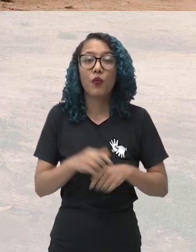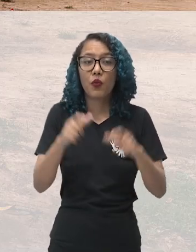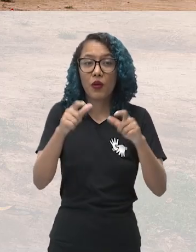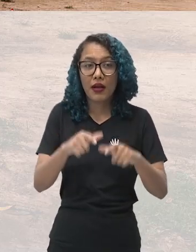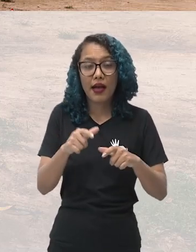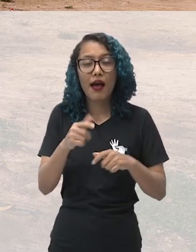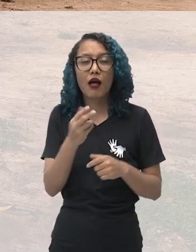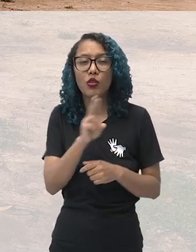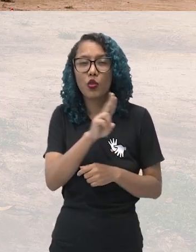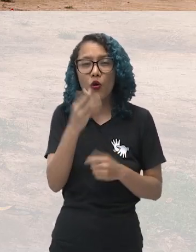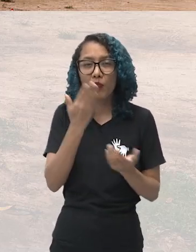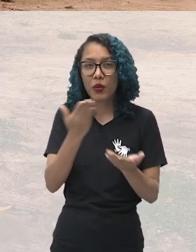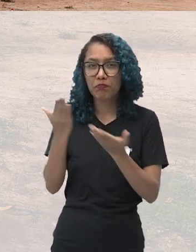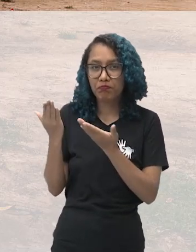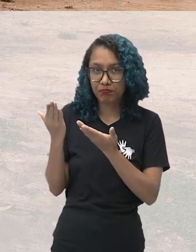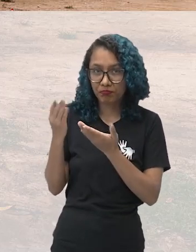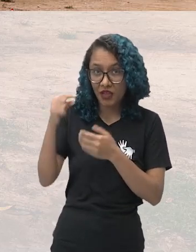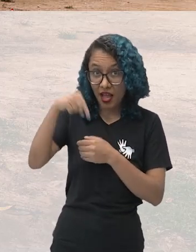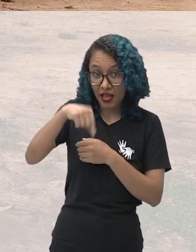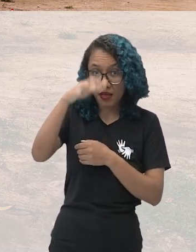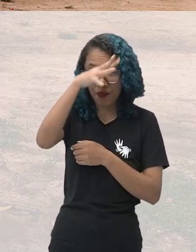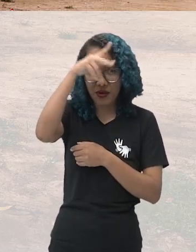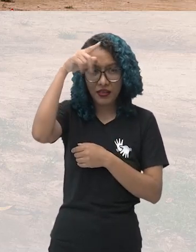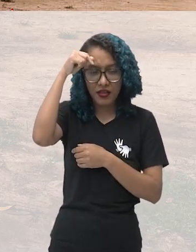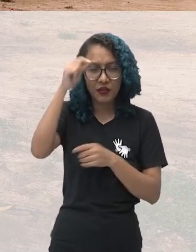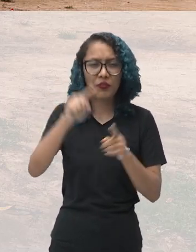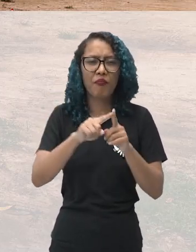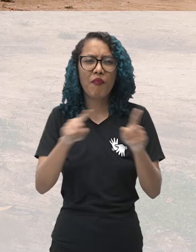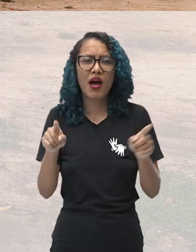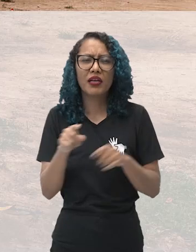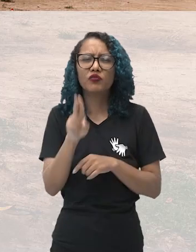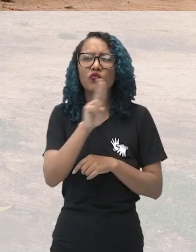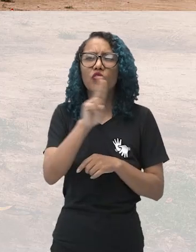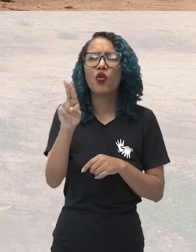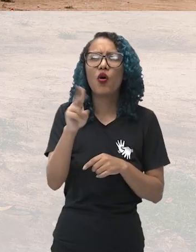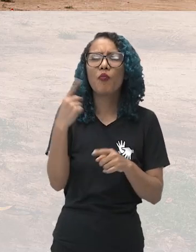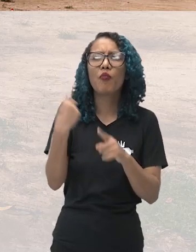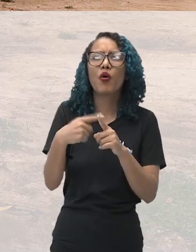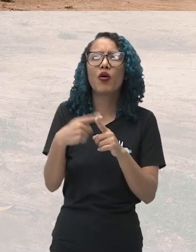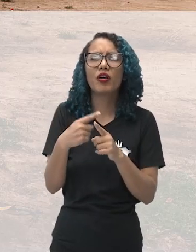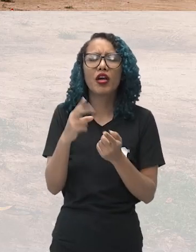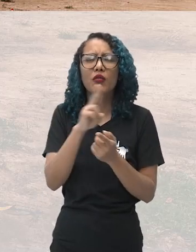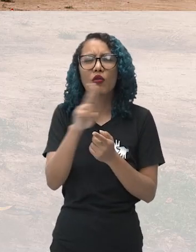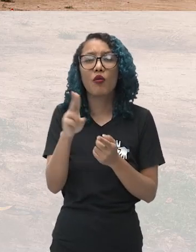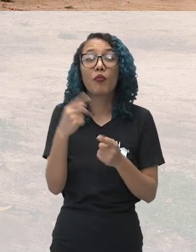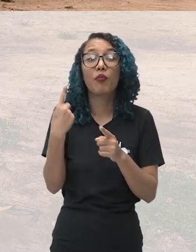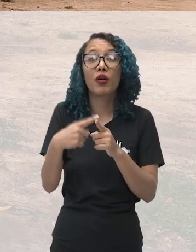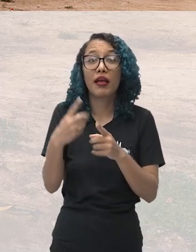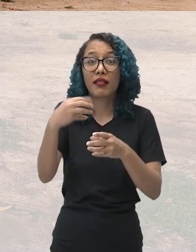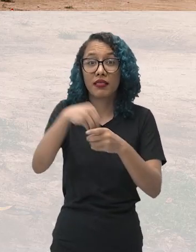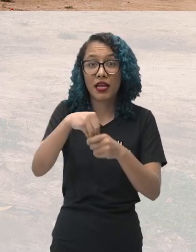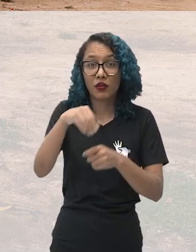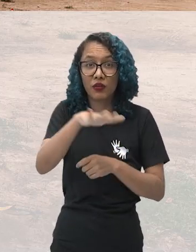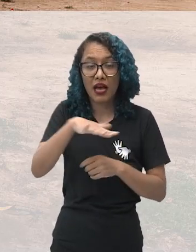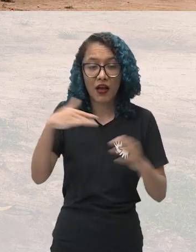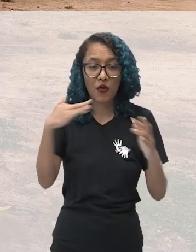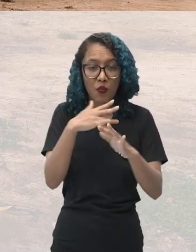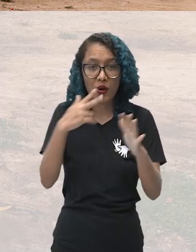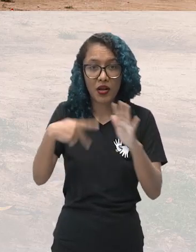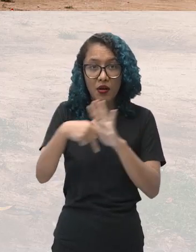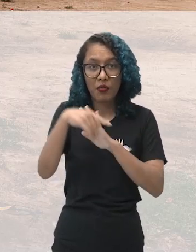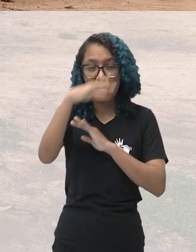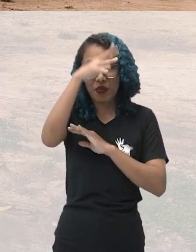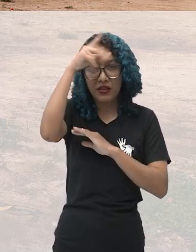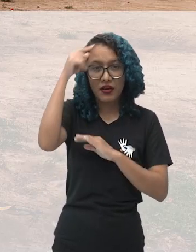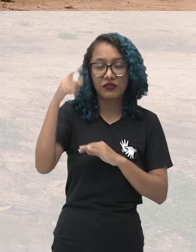Este nome, ele não é por acaso, é porque nesse espaço, dentro da área urbana da cidade de Manaus,